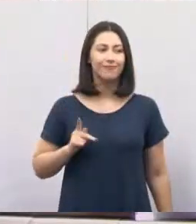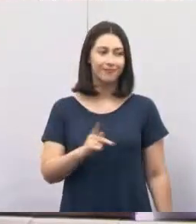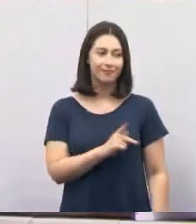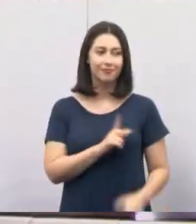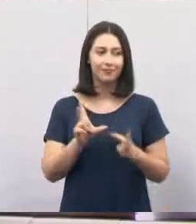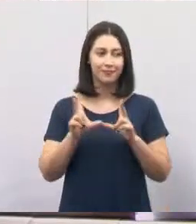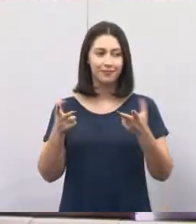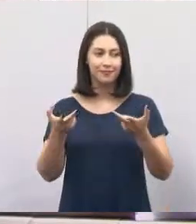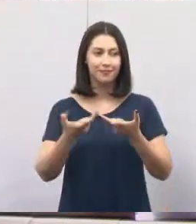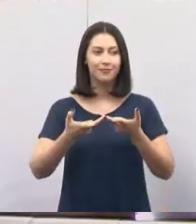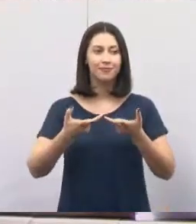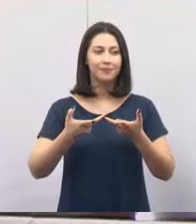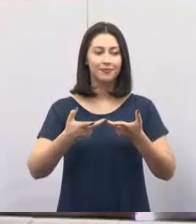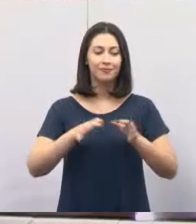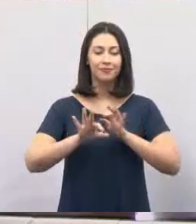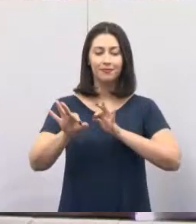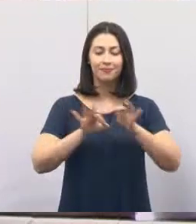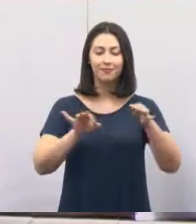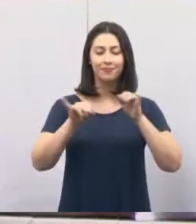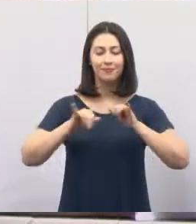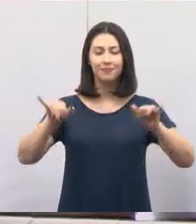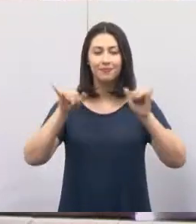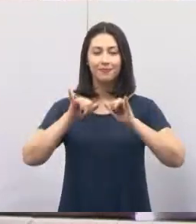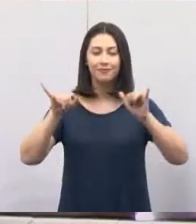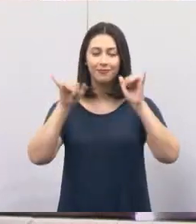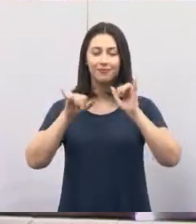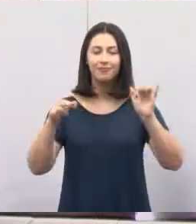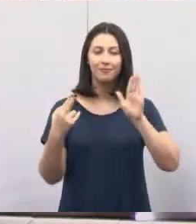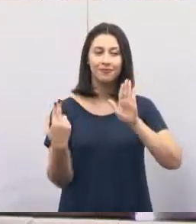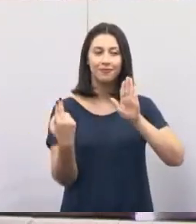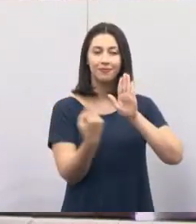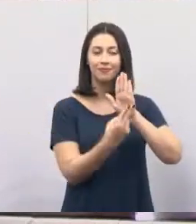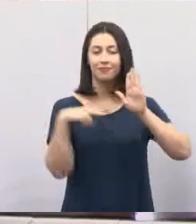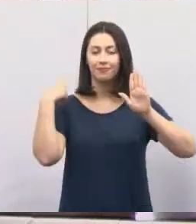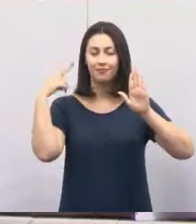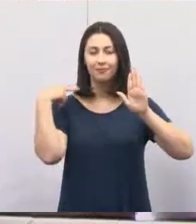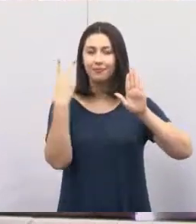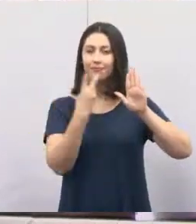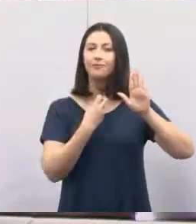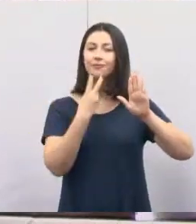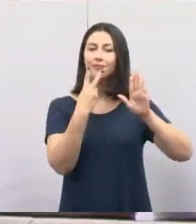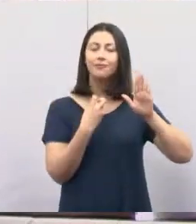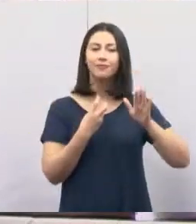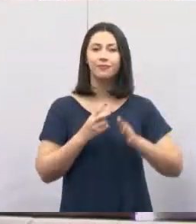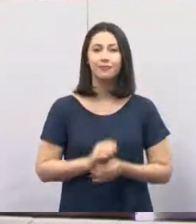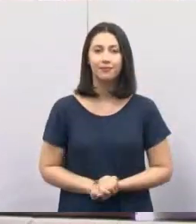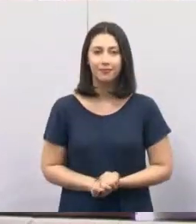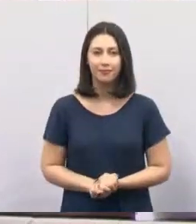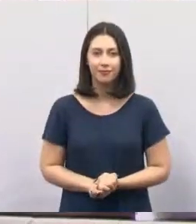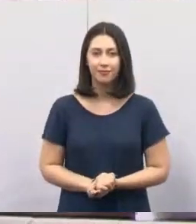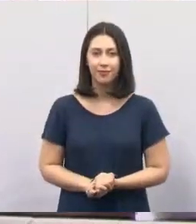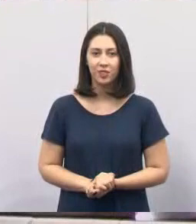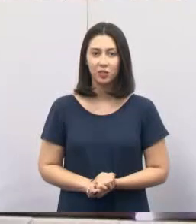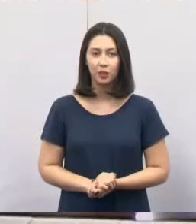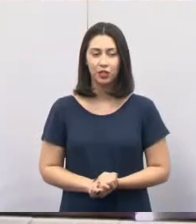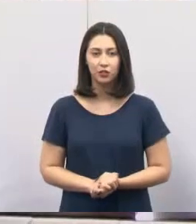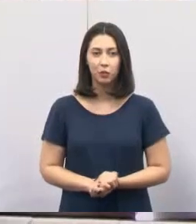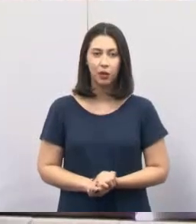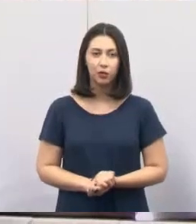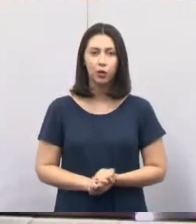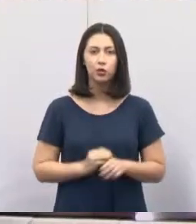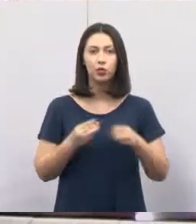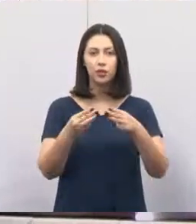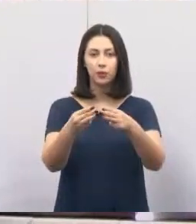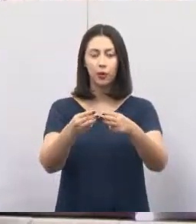seja adotada às providências habituais de divulgação da presente manifestação. Autoria, vereador Valmir do Parque Meia Lua.